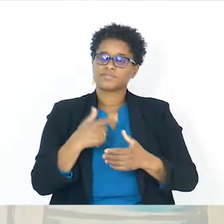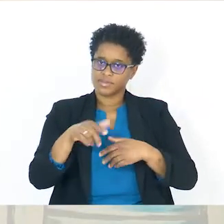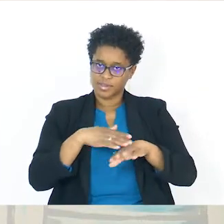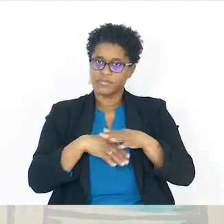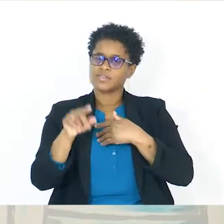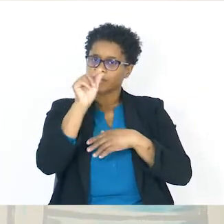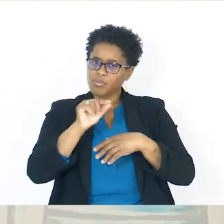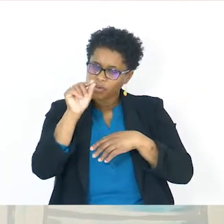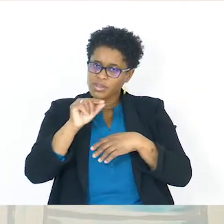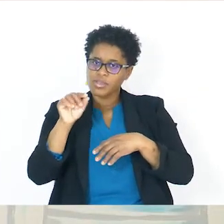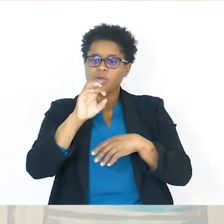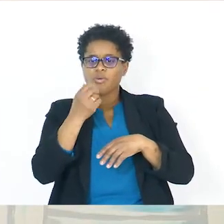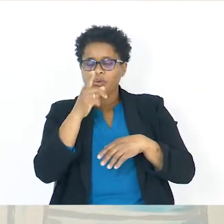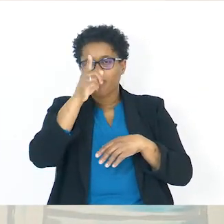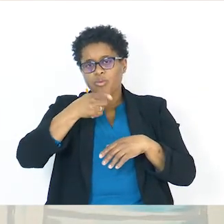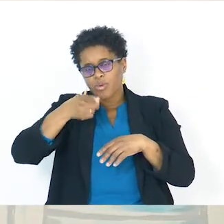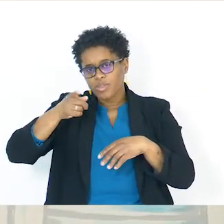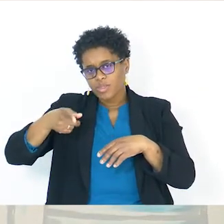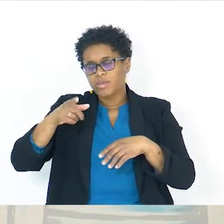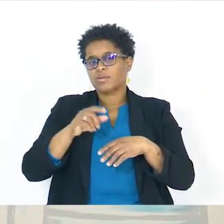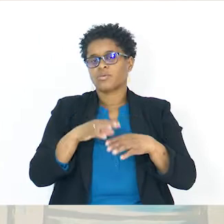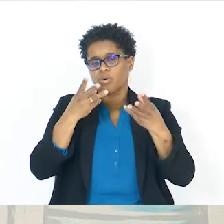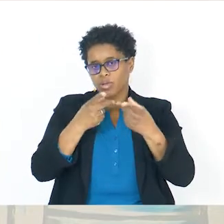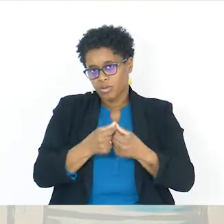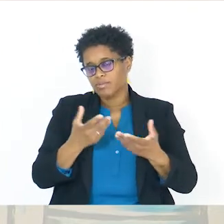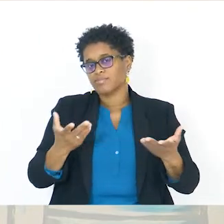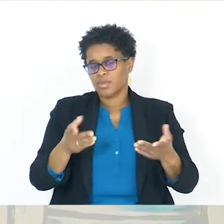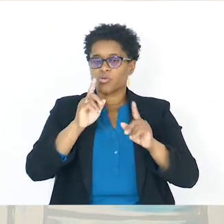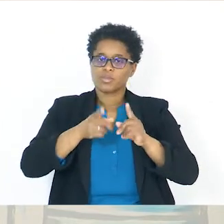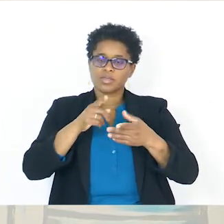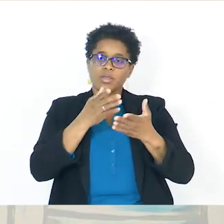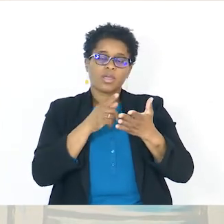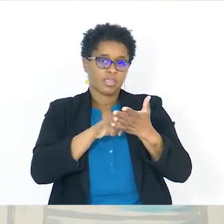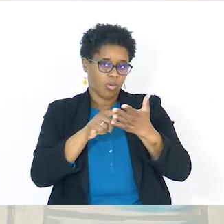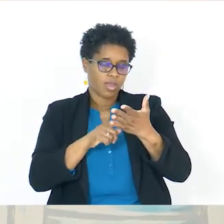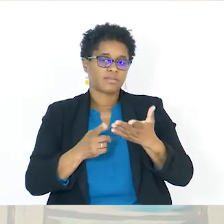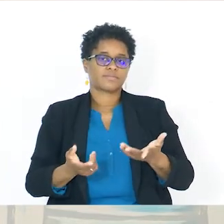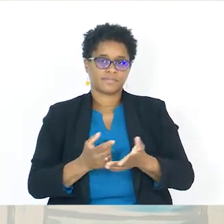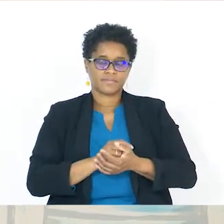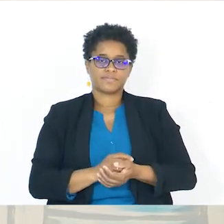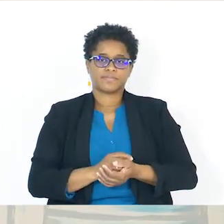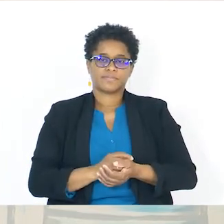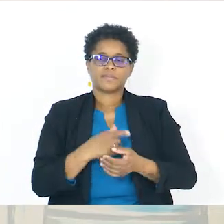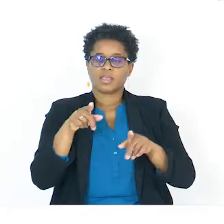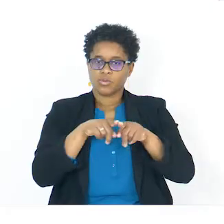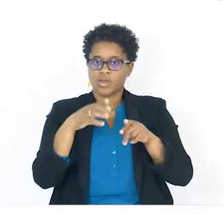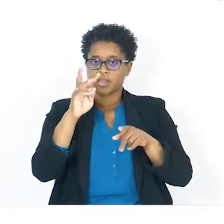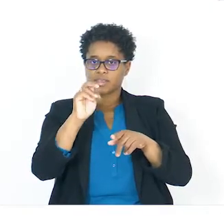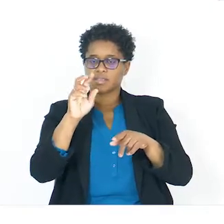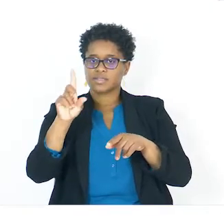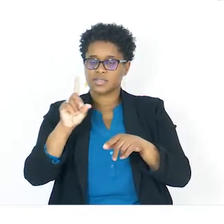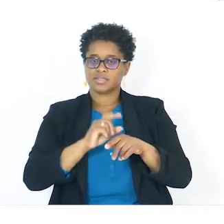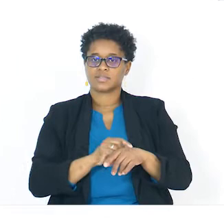quantos? Temos que fazer as bolinhas, ou contando, ou calculando, usando a tabuada. Então, dá igual